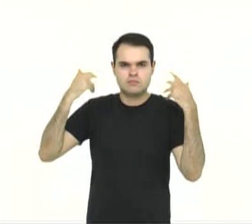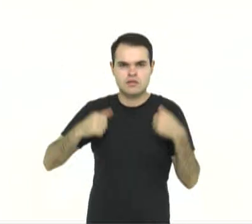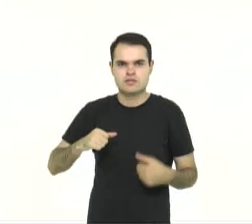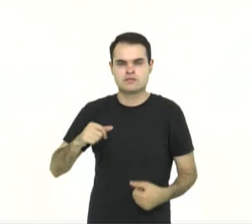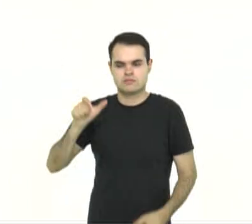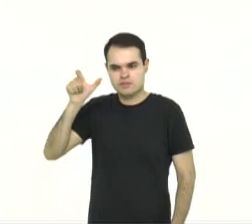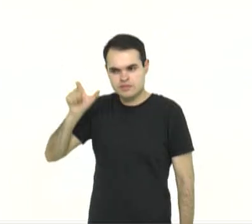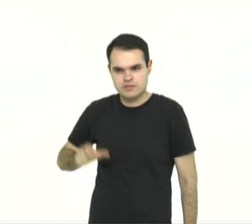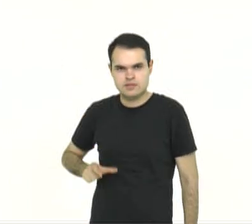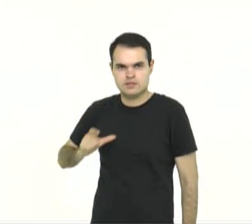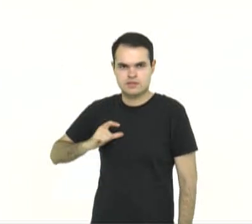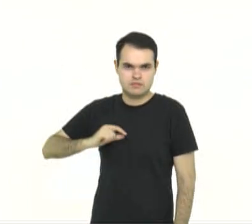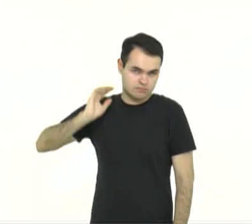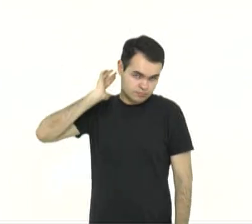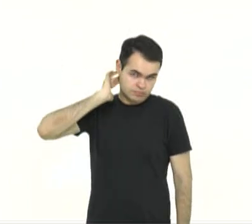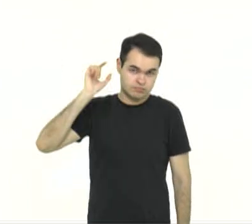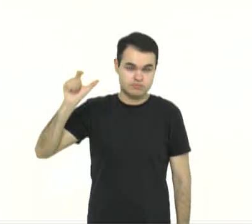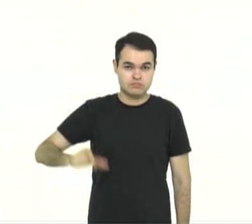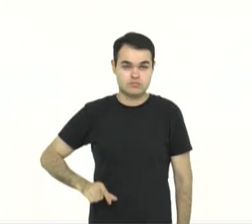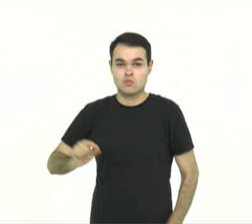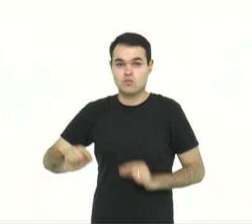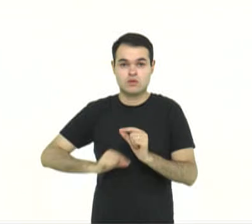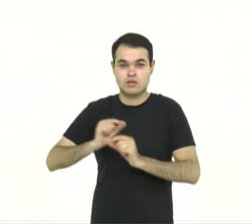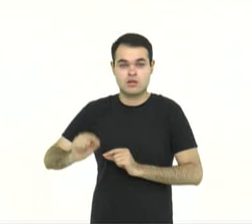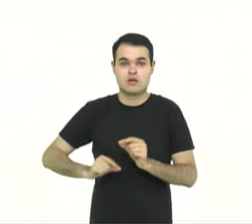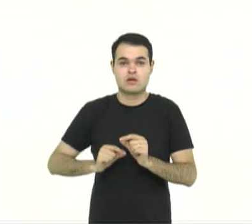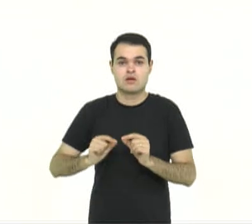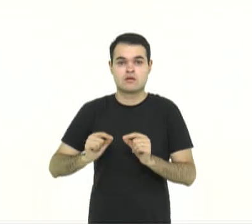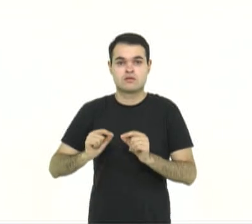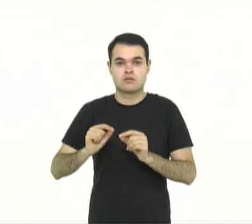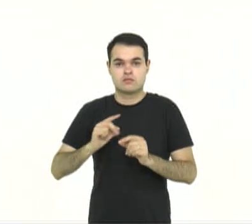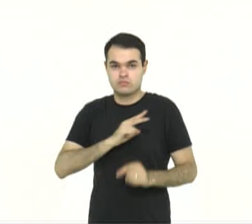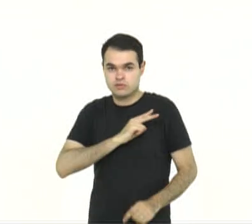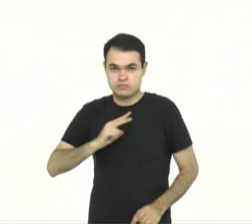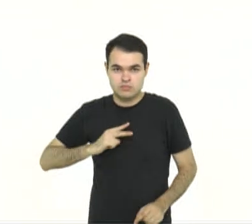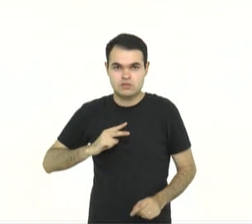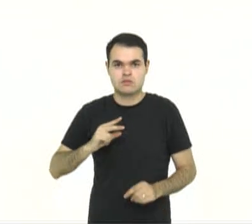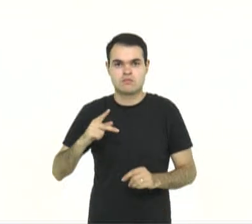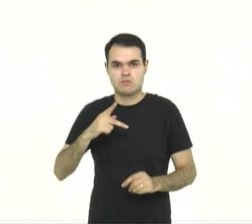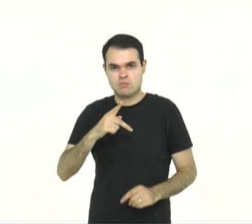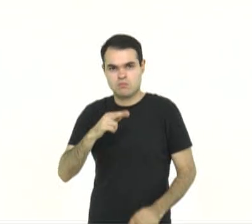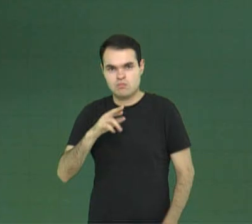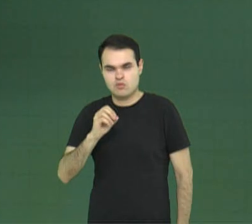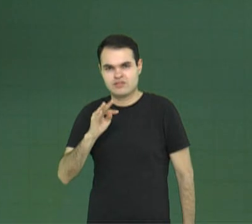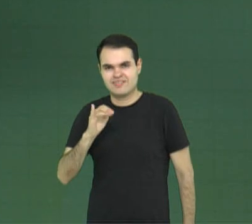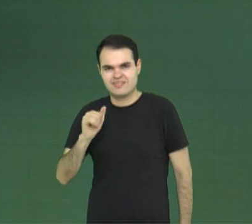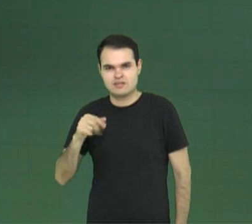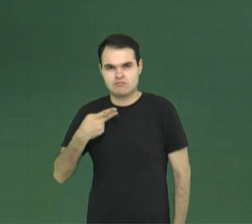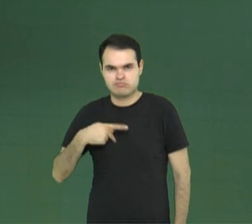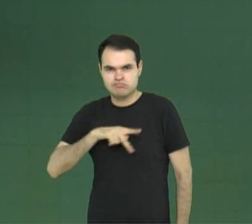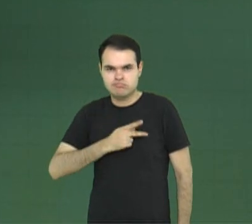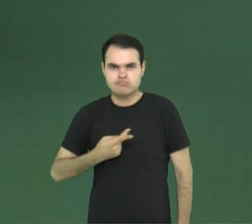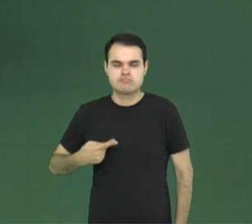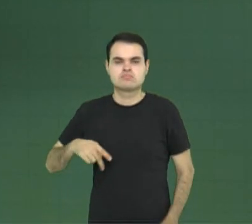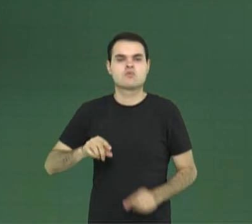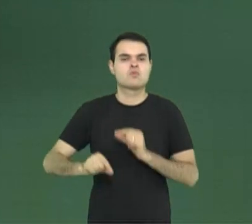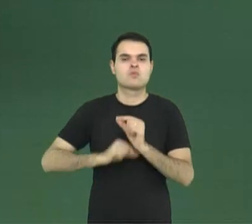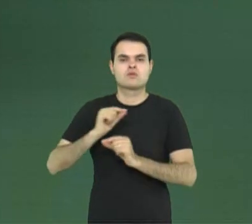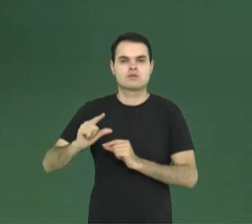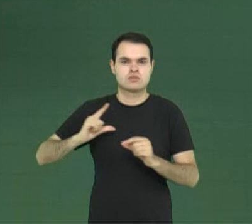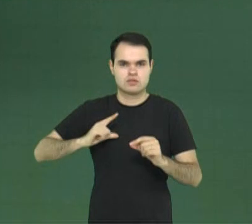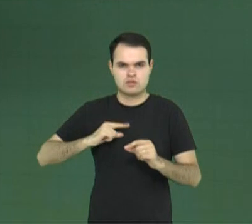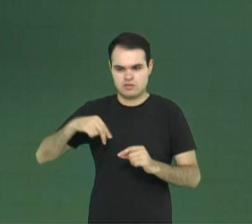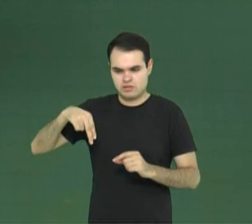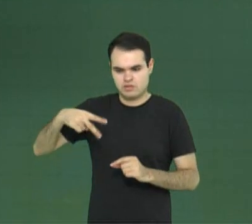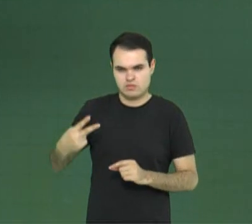trouxe uma tabelinha mostrando que o metabolismo de proteínas e ácidos nucleicos, ele vai formar essas excretas nitrogenadas, ou seja, com nitrogênios.